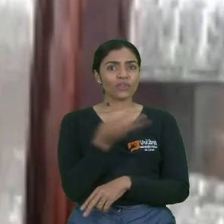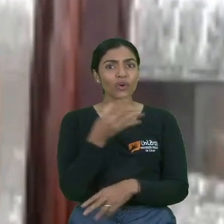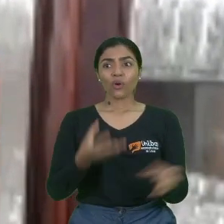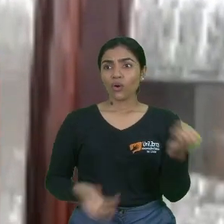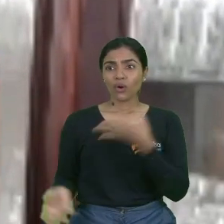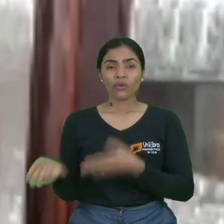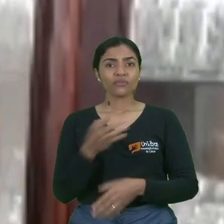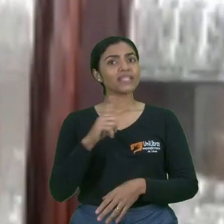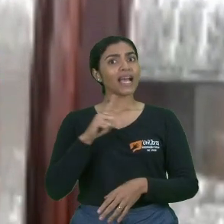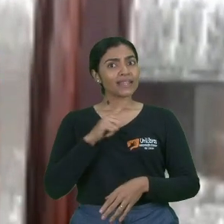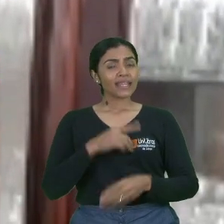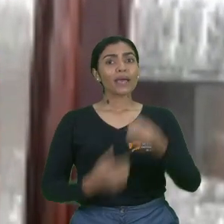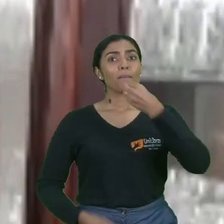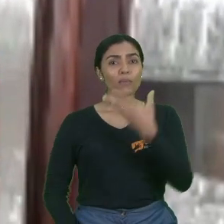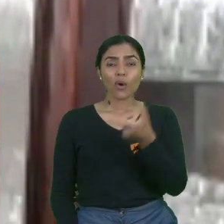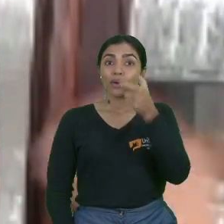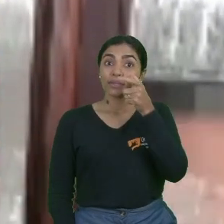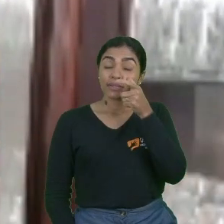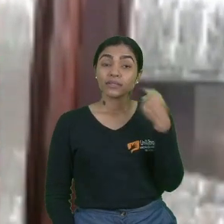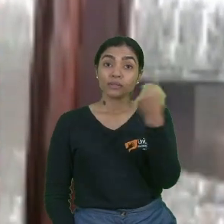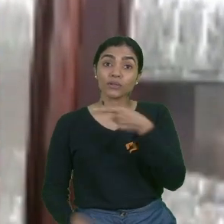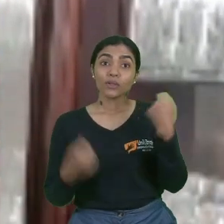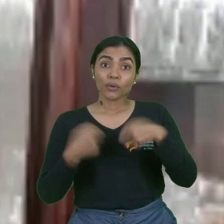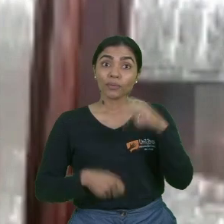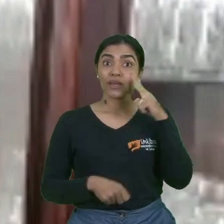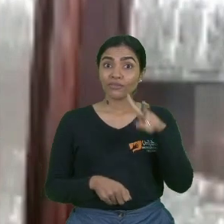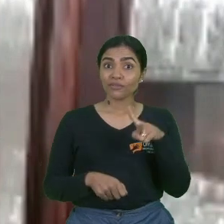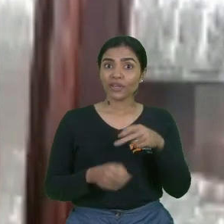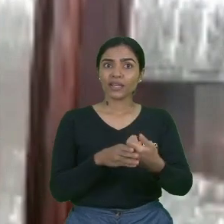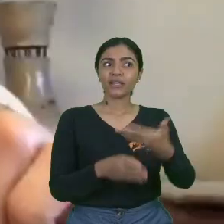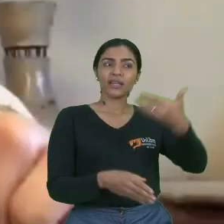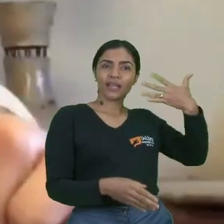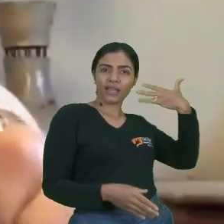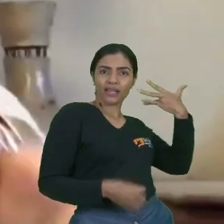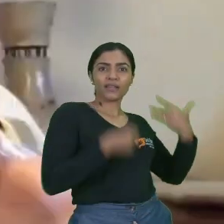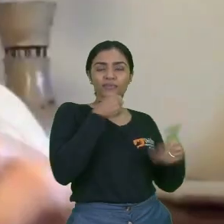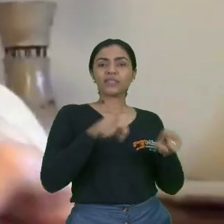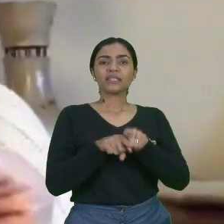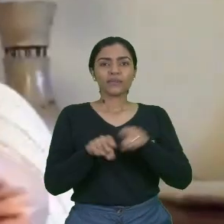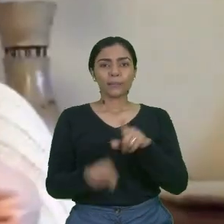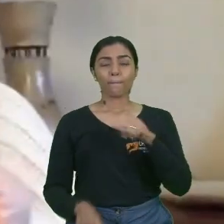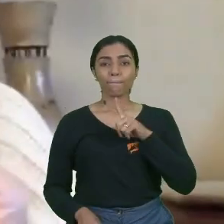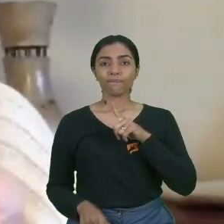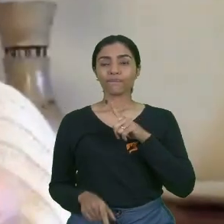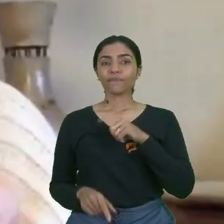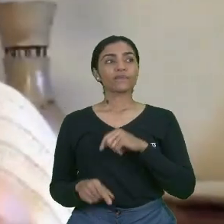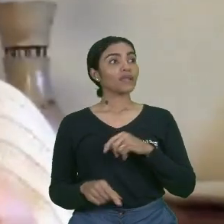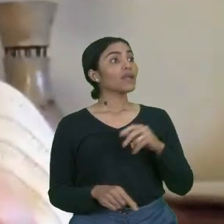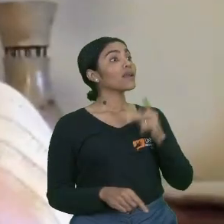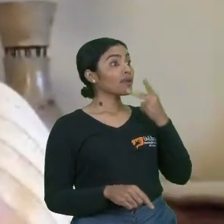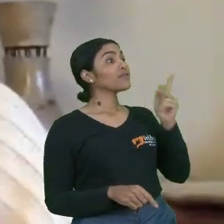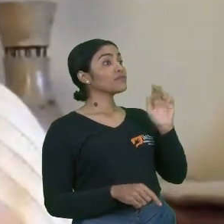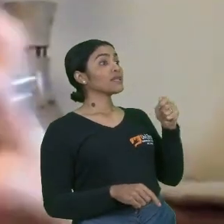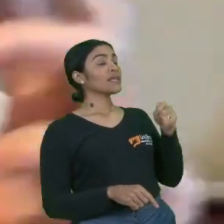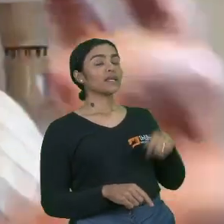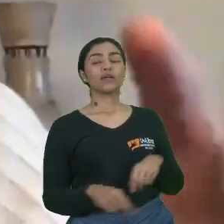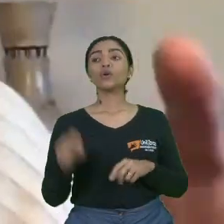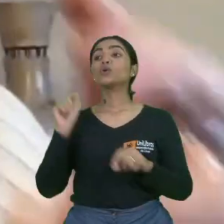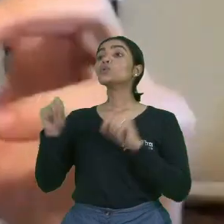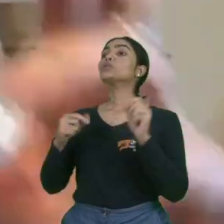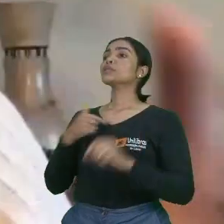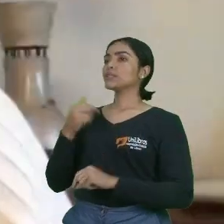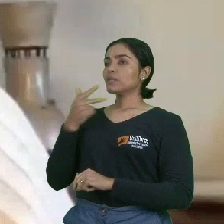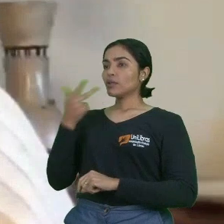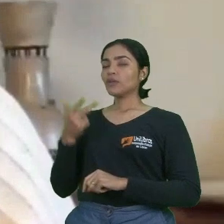bom interessante mas tem muita coisa antiga o que eu ia dizer é assim e